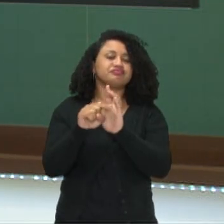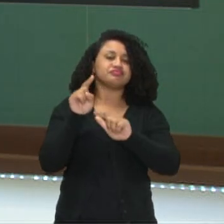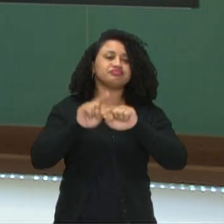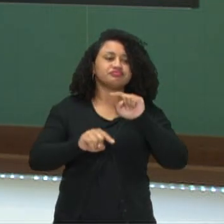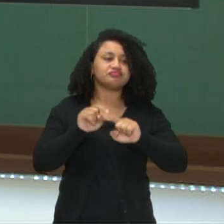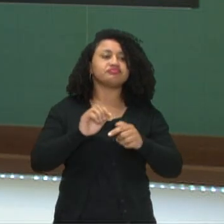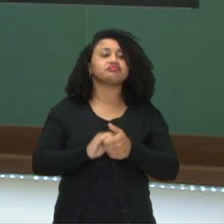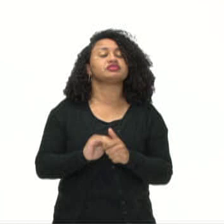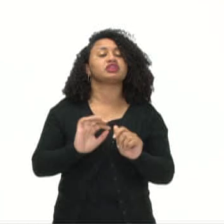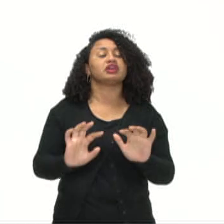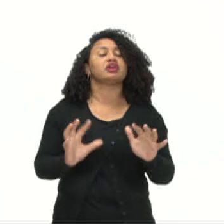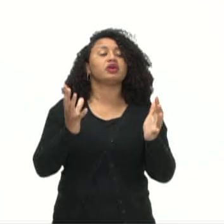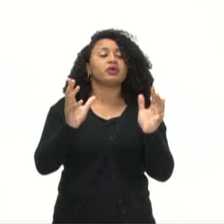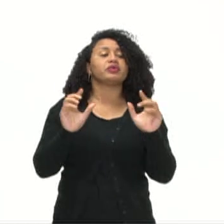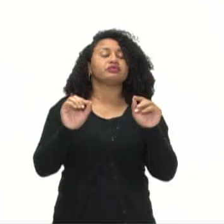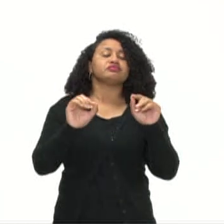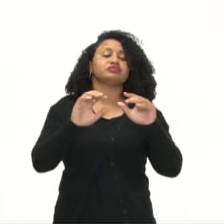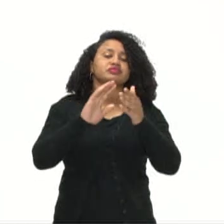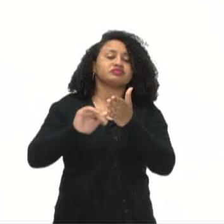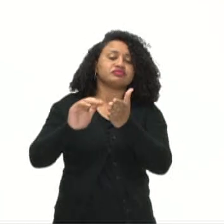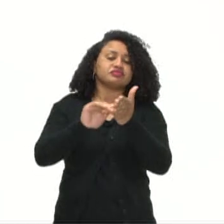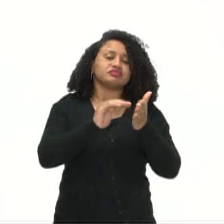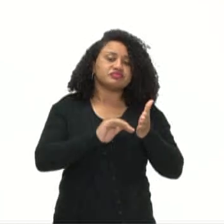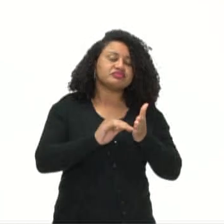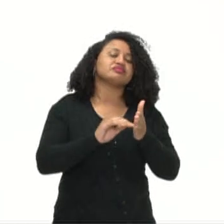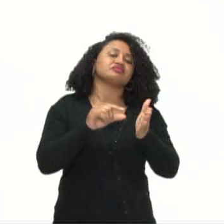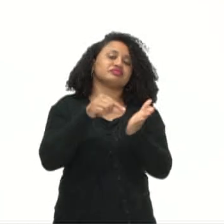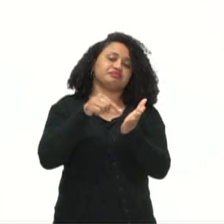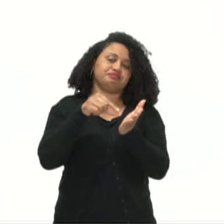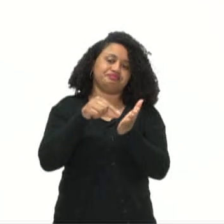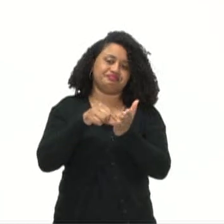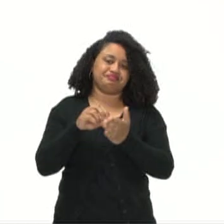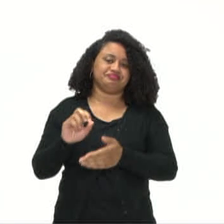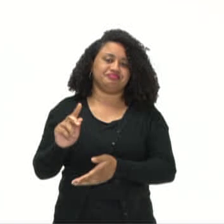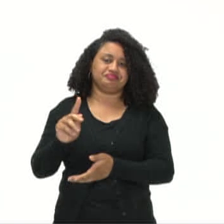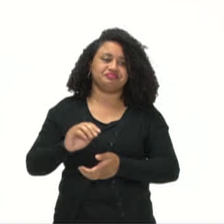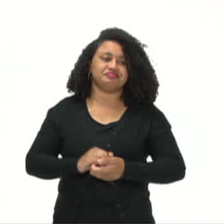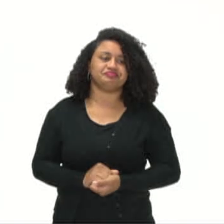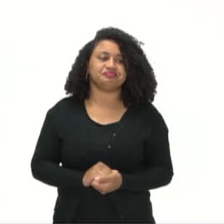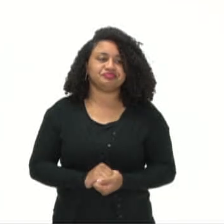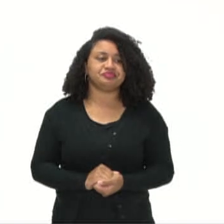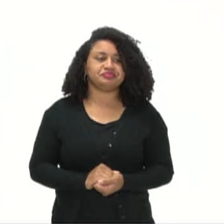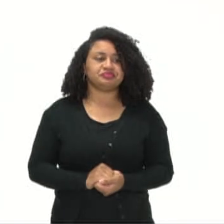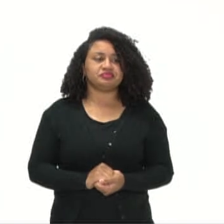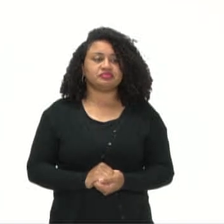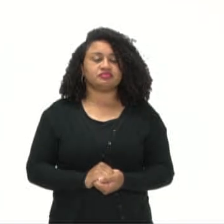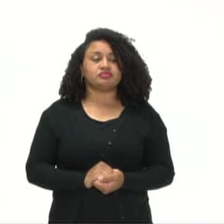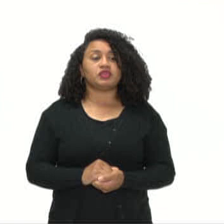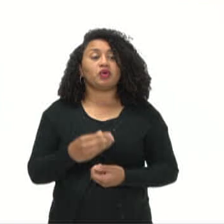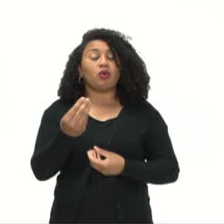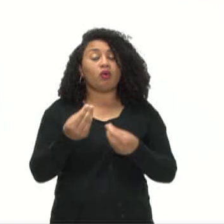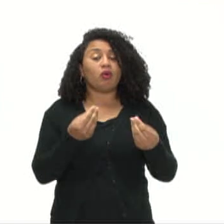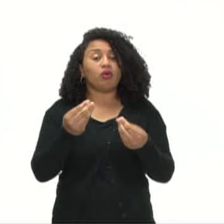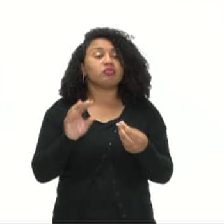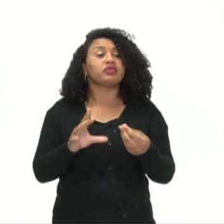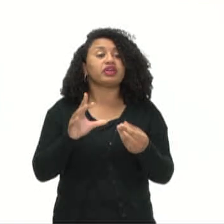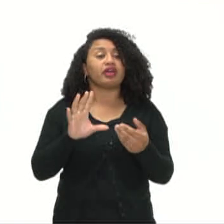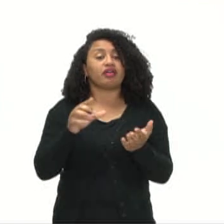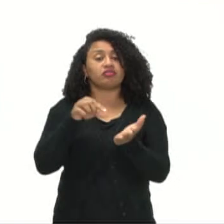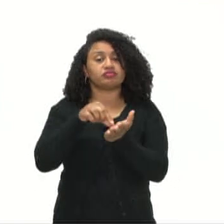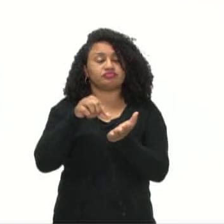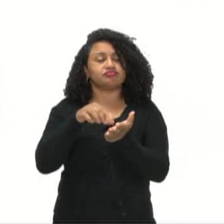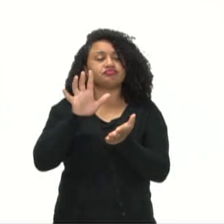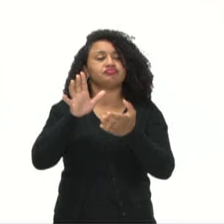E aí ocorre o descarregamento do capacitor, ok? Como funciona um capacitor? Como